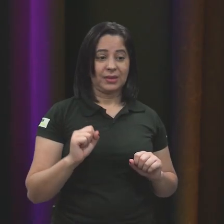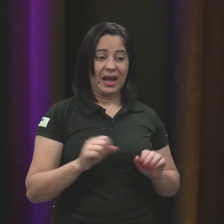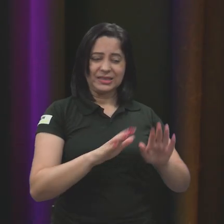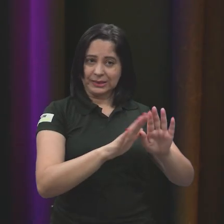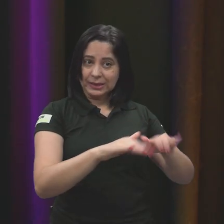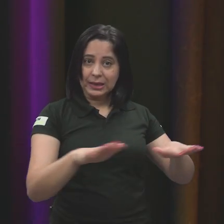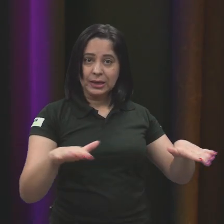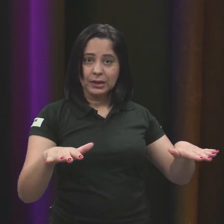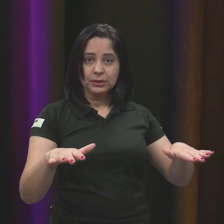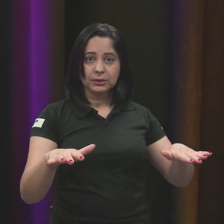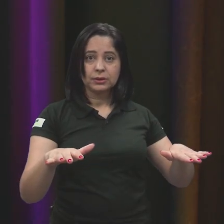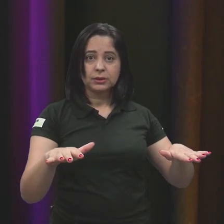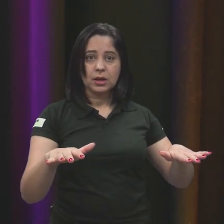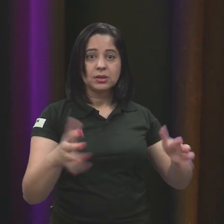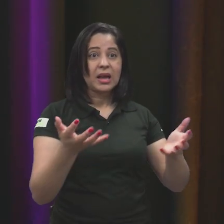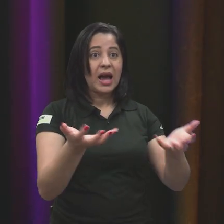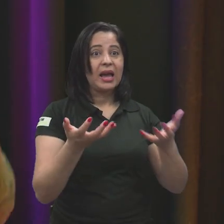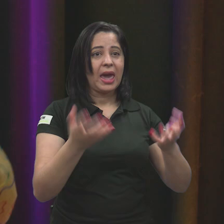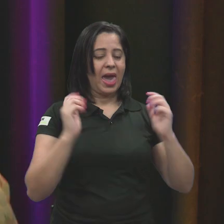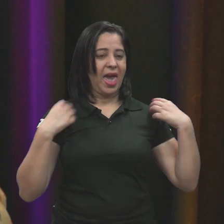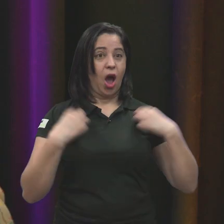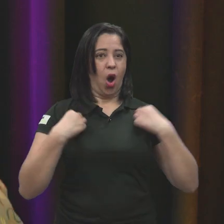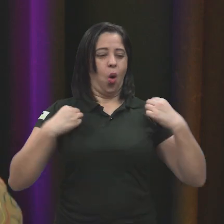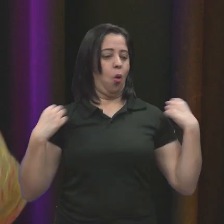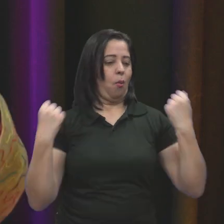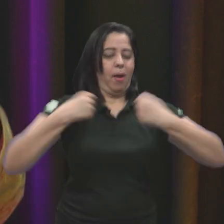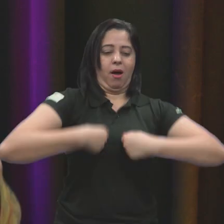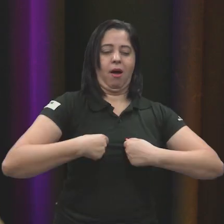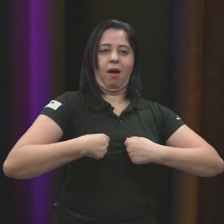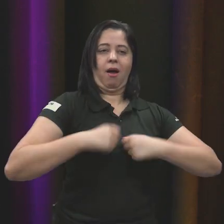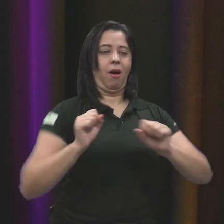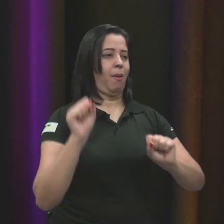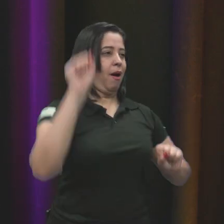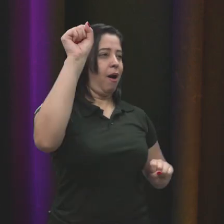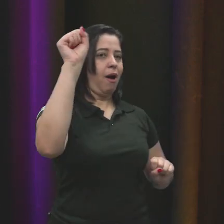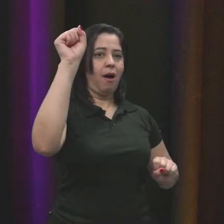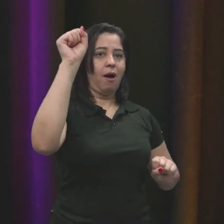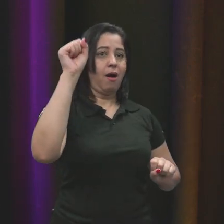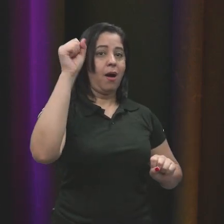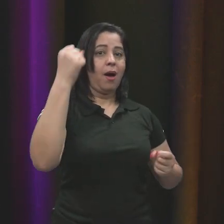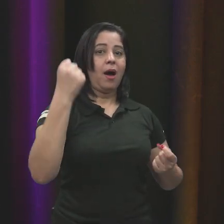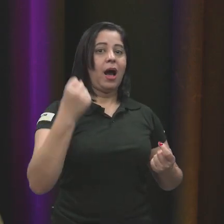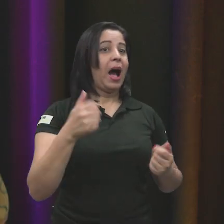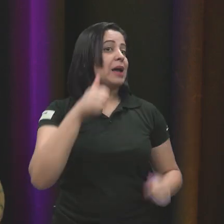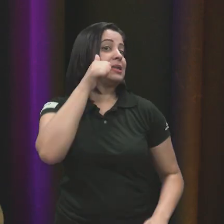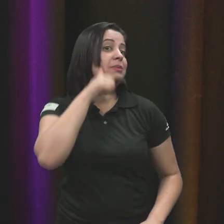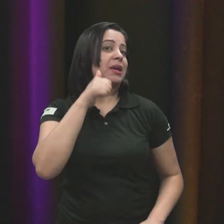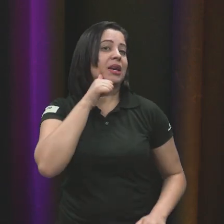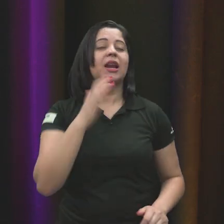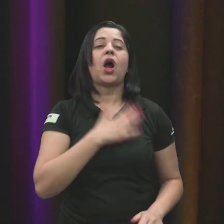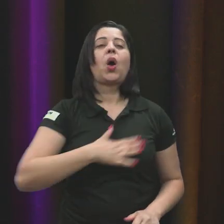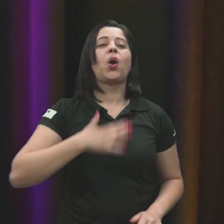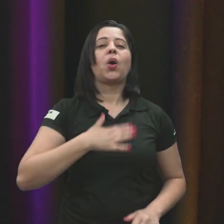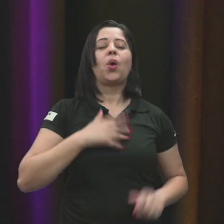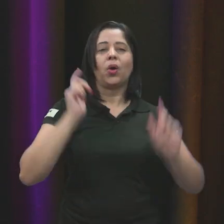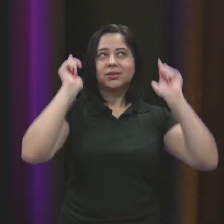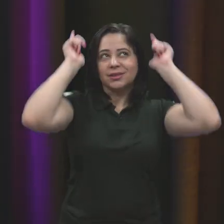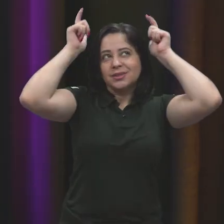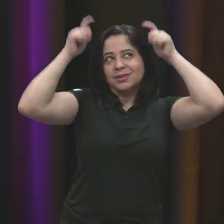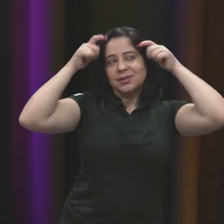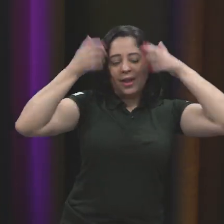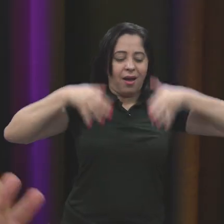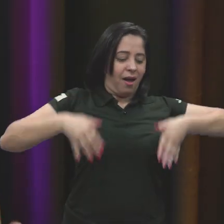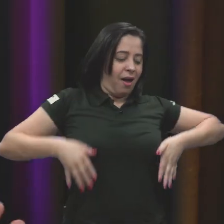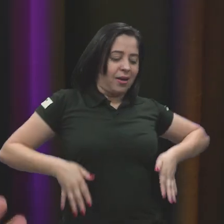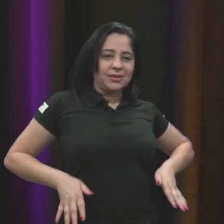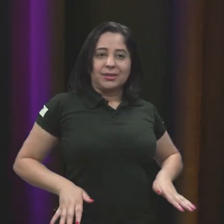De ser, né? Ser o herói, vestir a roupa e é isso, vai. as meninas princesas vão, se vestem